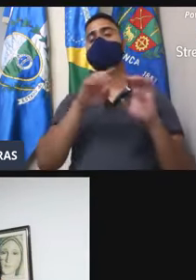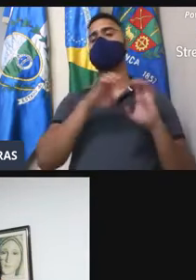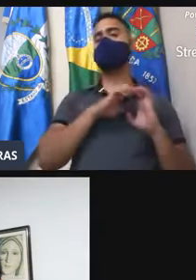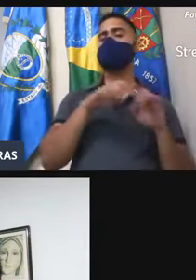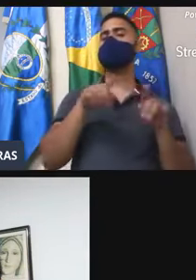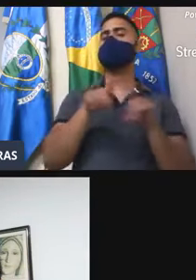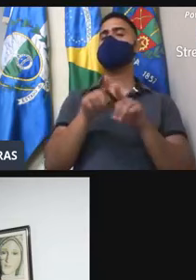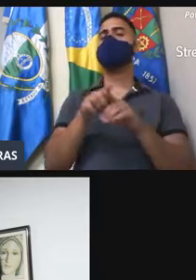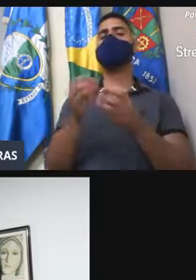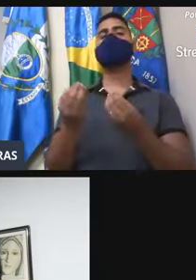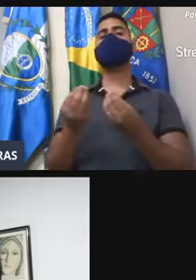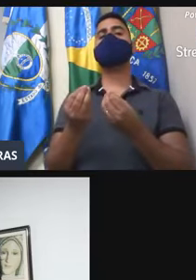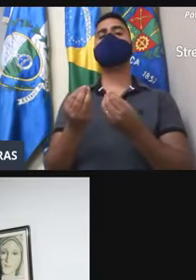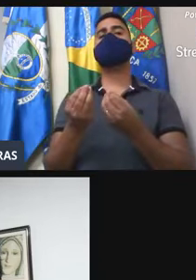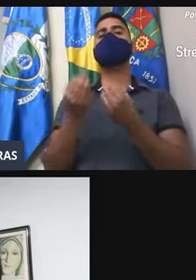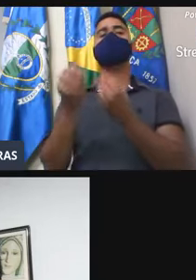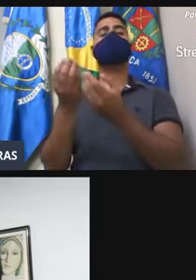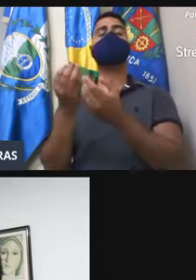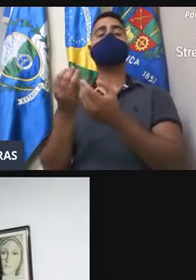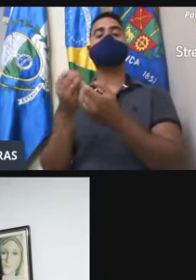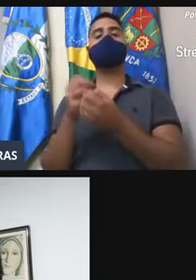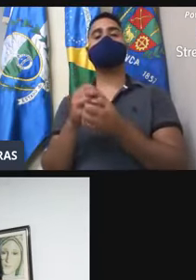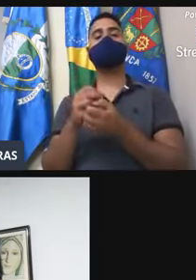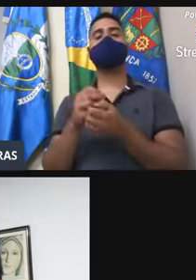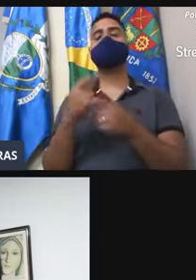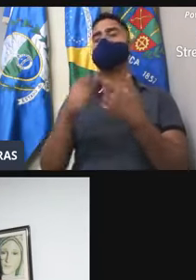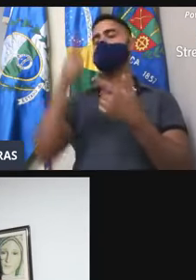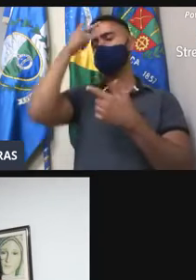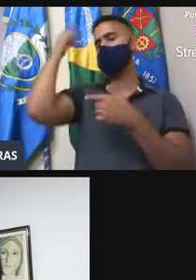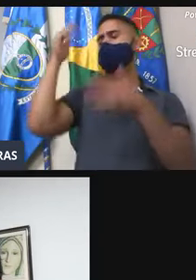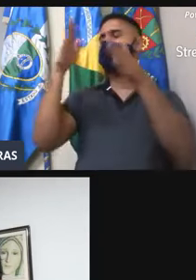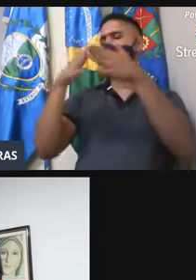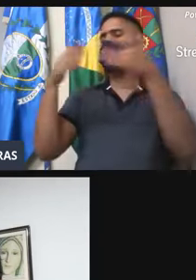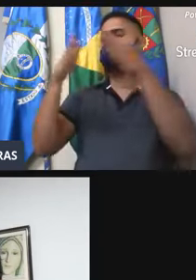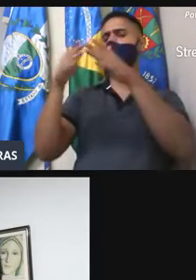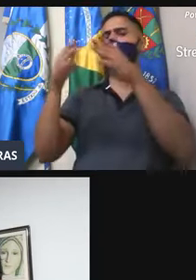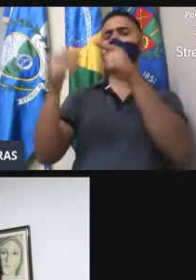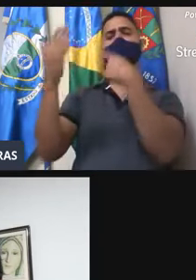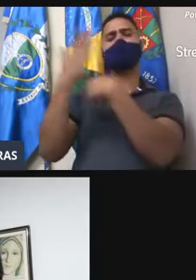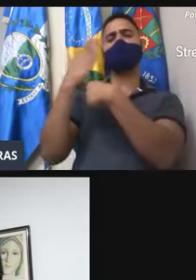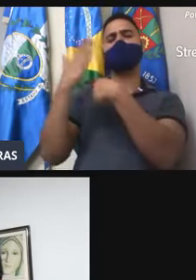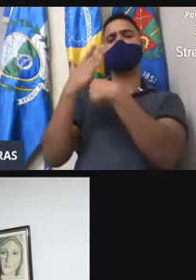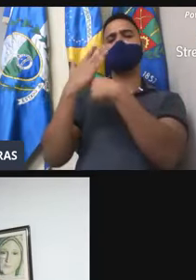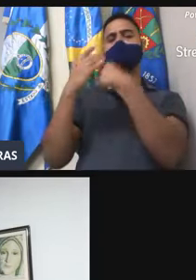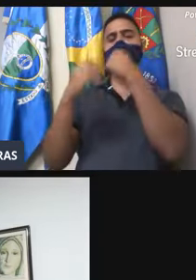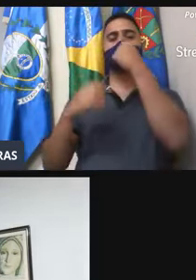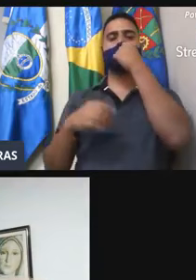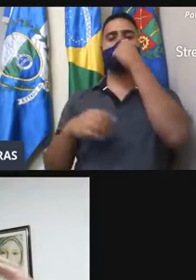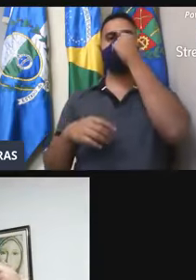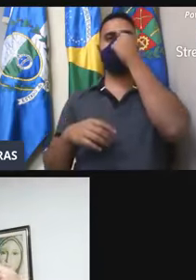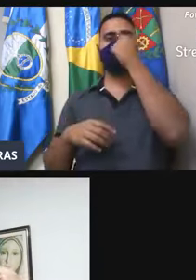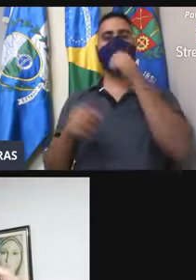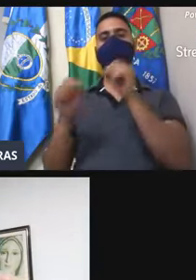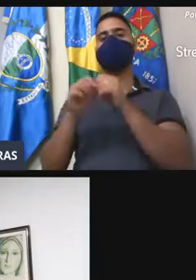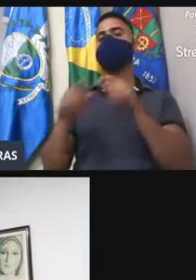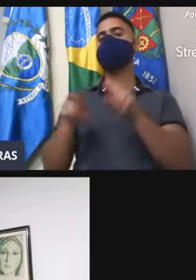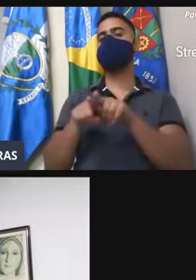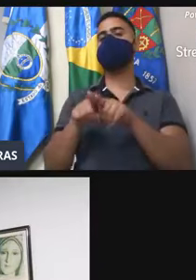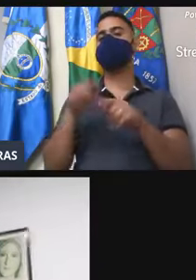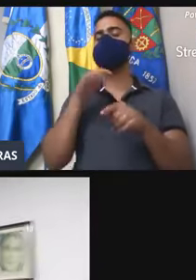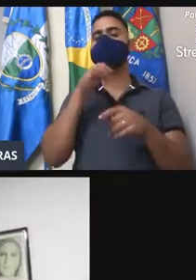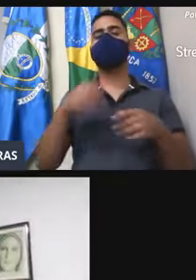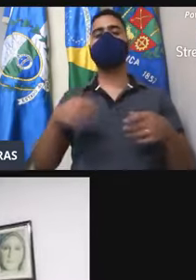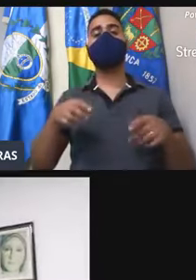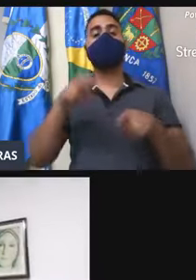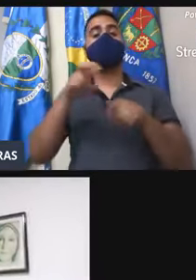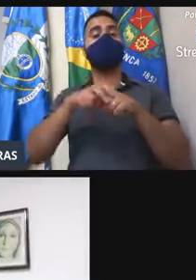de empréstimos, né? Porque as pessoas recorrem muito à Secretaria Municipal de Assistência Social para solicitar uma cadeira de banho, uma